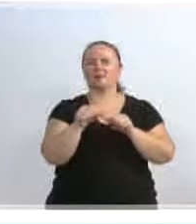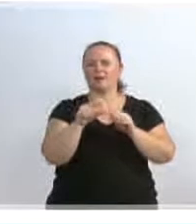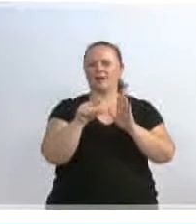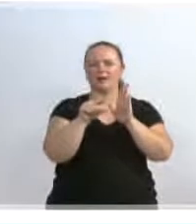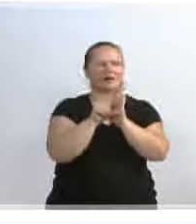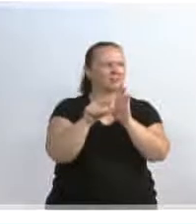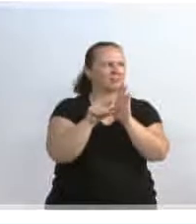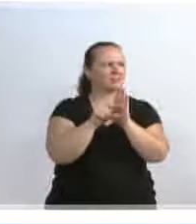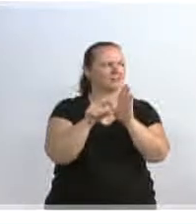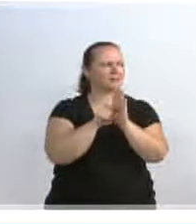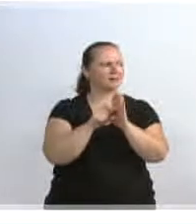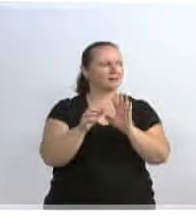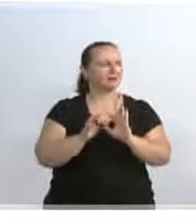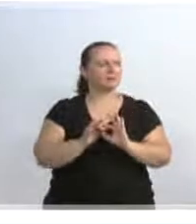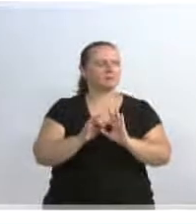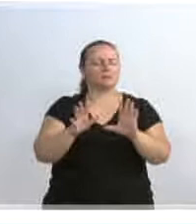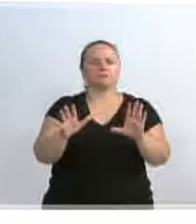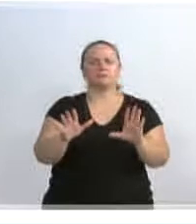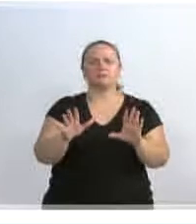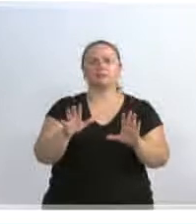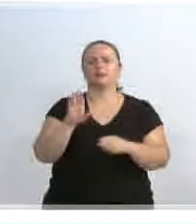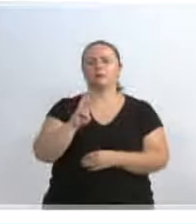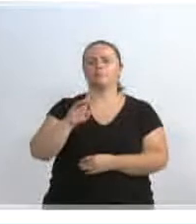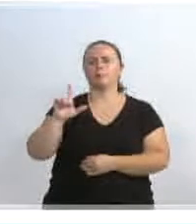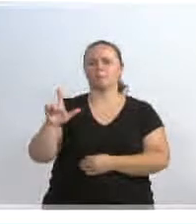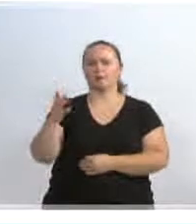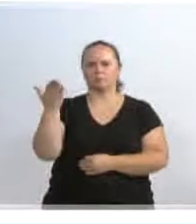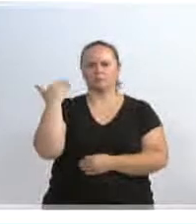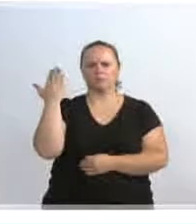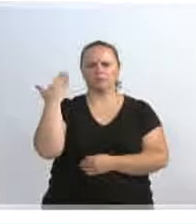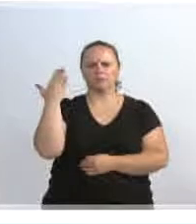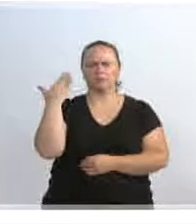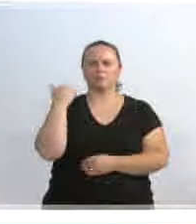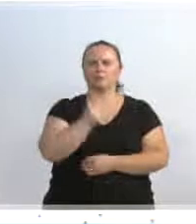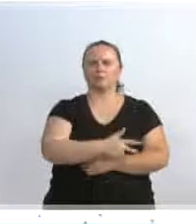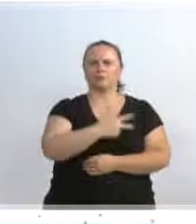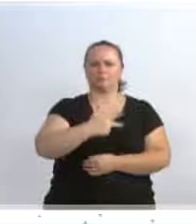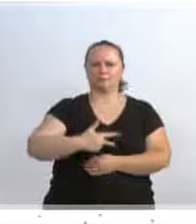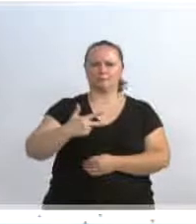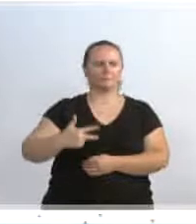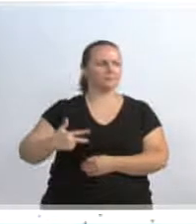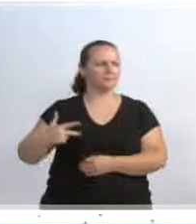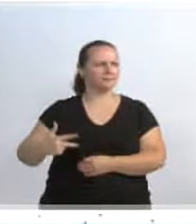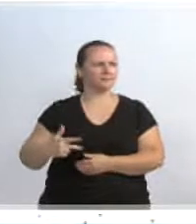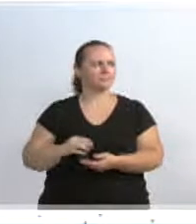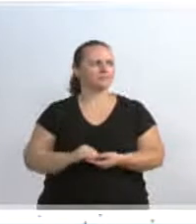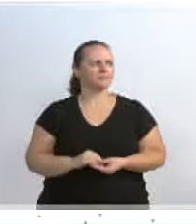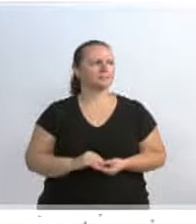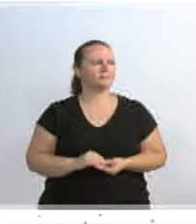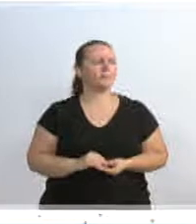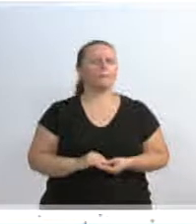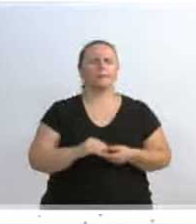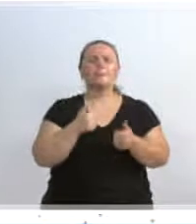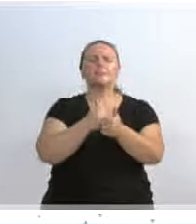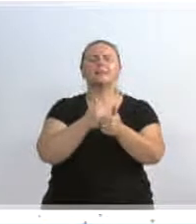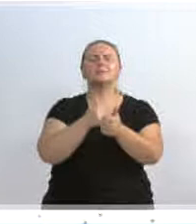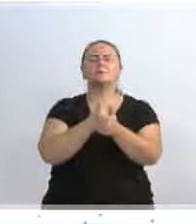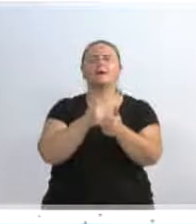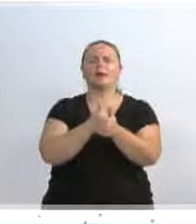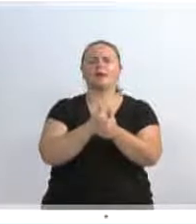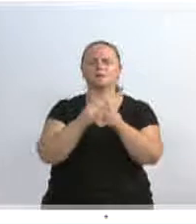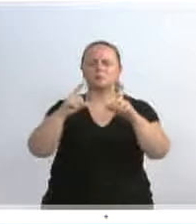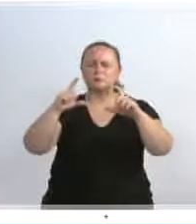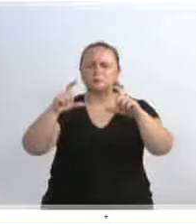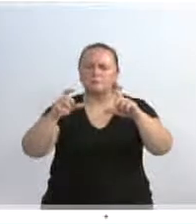da concessão do esgoto em Blumenau. Foi na época de João Paulo. Está aí, ó. Olha a data ali, lá em cima, baixa mais um pouquinho ali, lá em cima eu quero que você